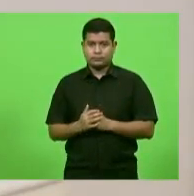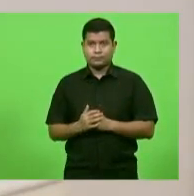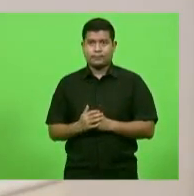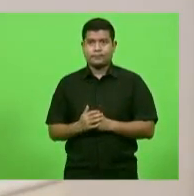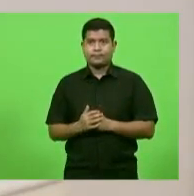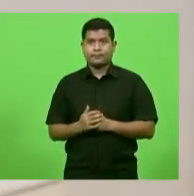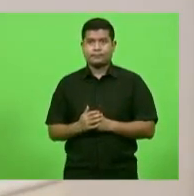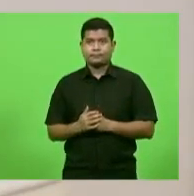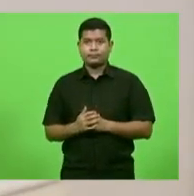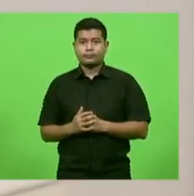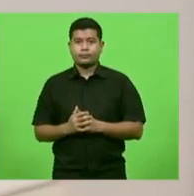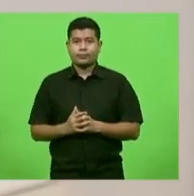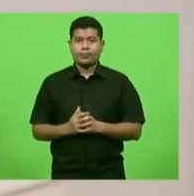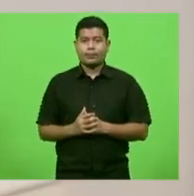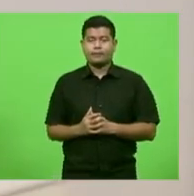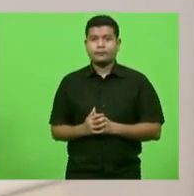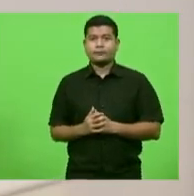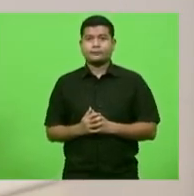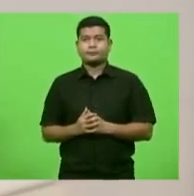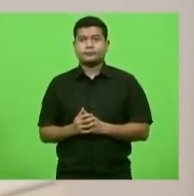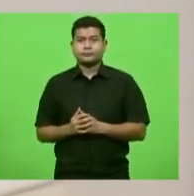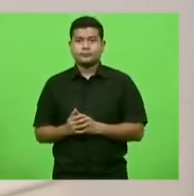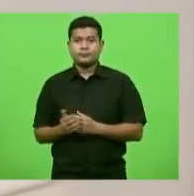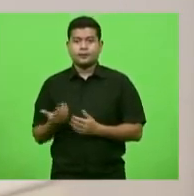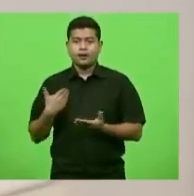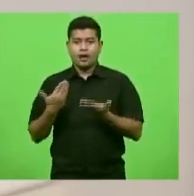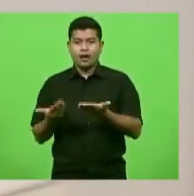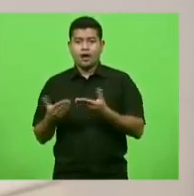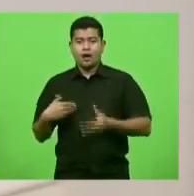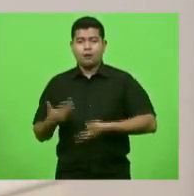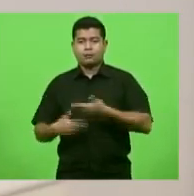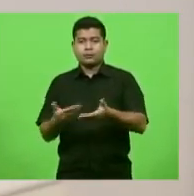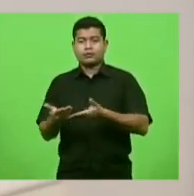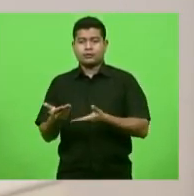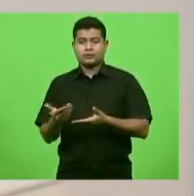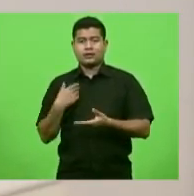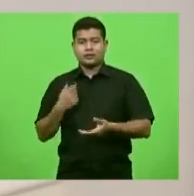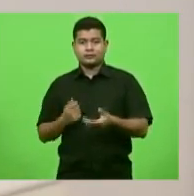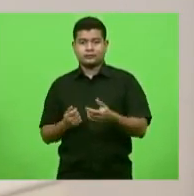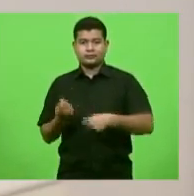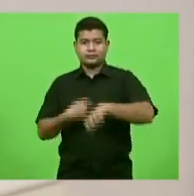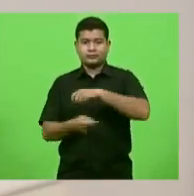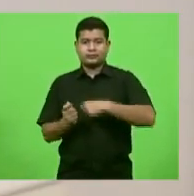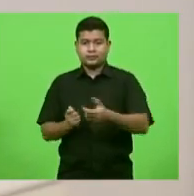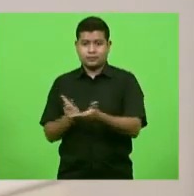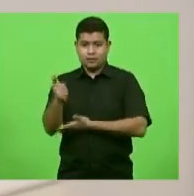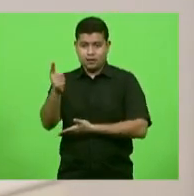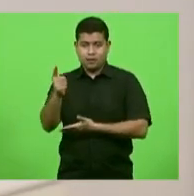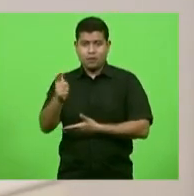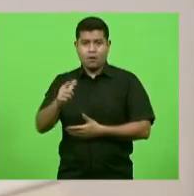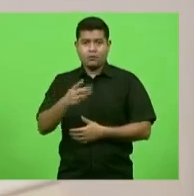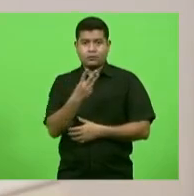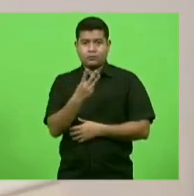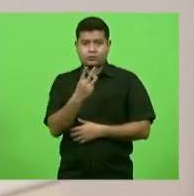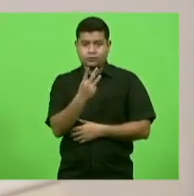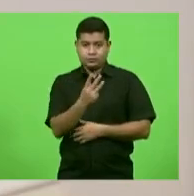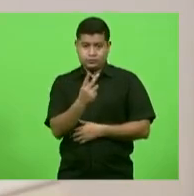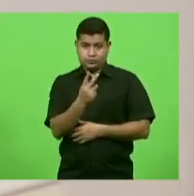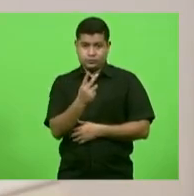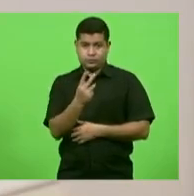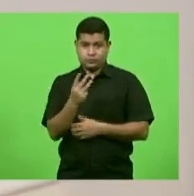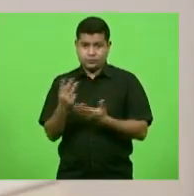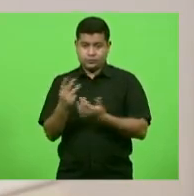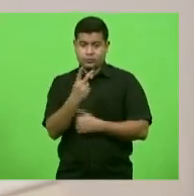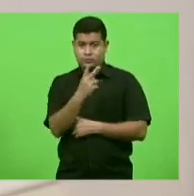O processo administrativo de aquisição dos 200 respiradores pulmonares se iniciou em 26 de 3 de 2020, às 10 horas